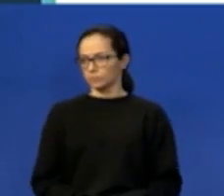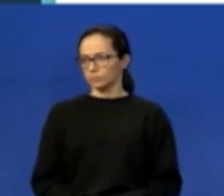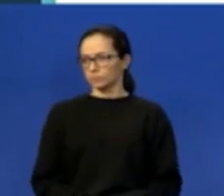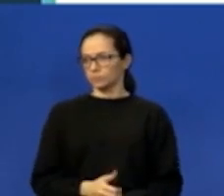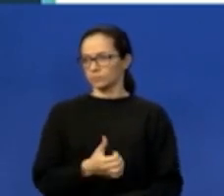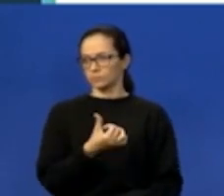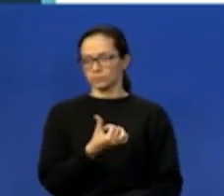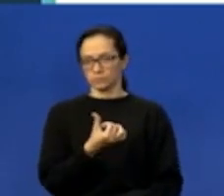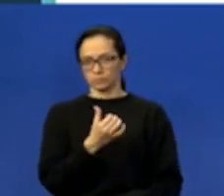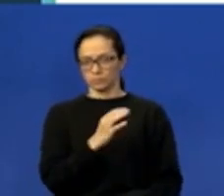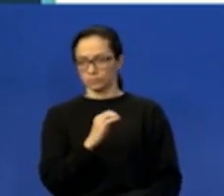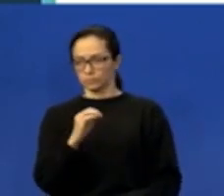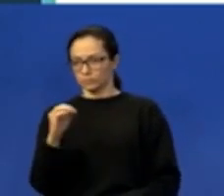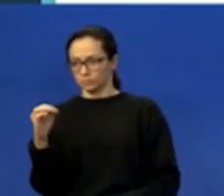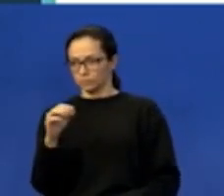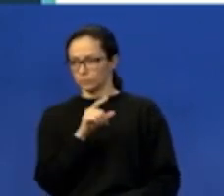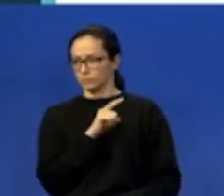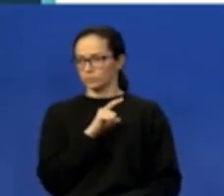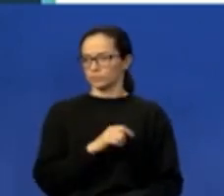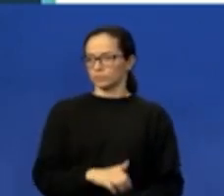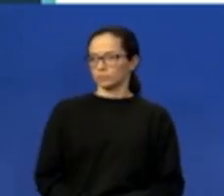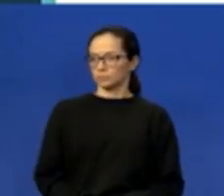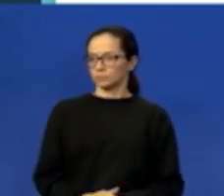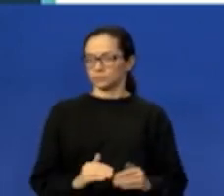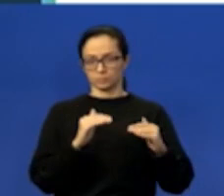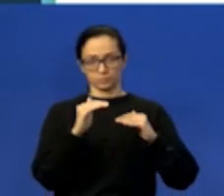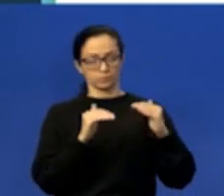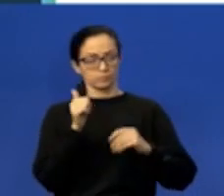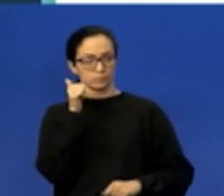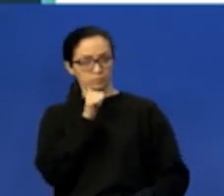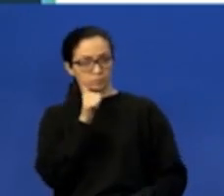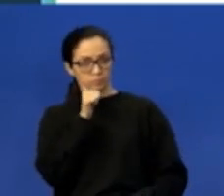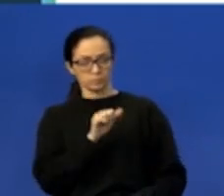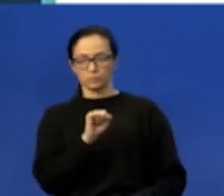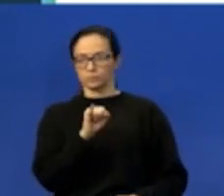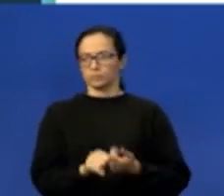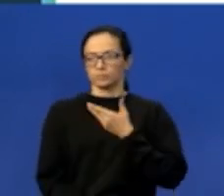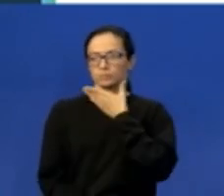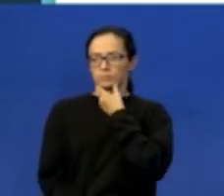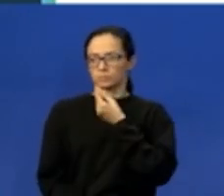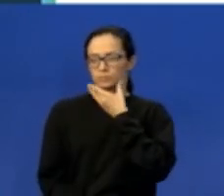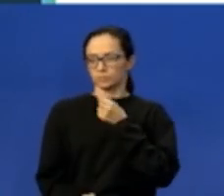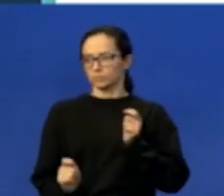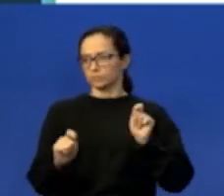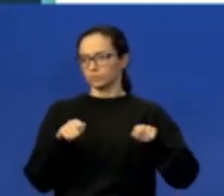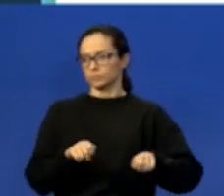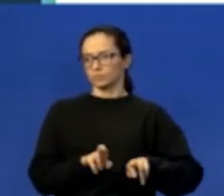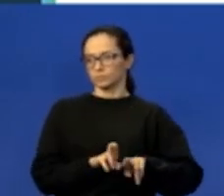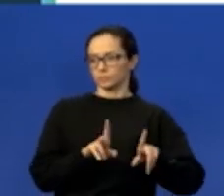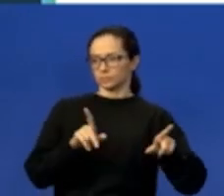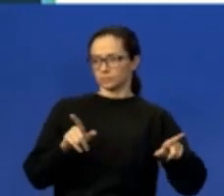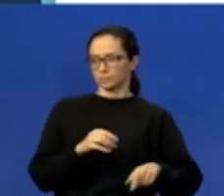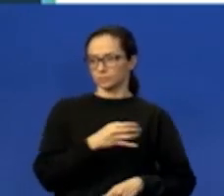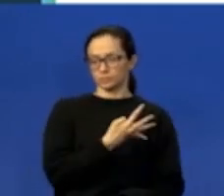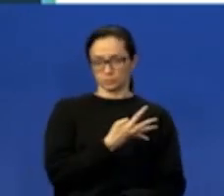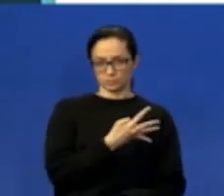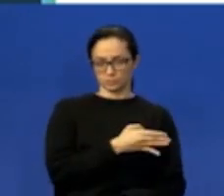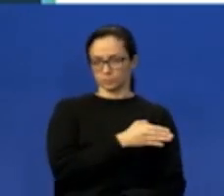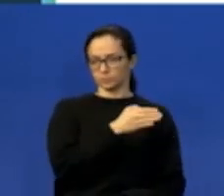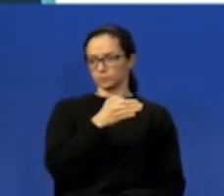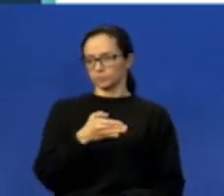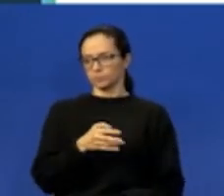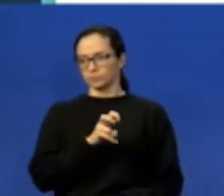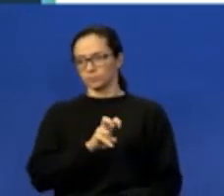e a 6 milhões. Já isso na mulher. Já no homem, a gente vê uma variabilidade entre 4